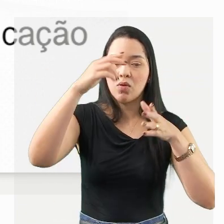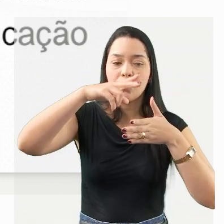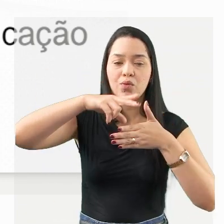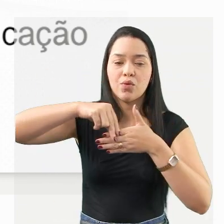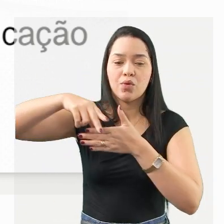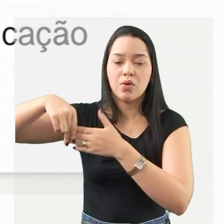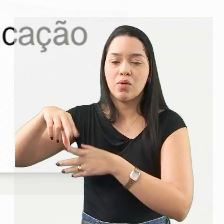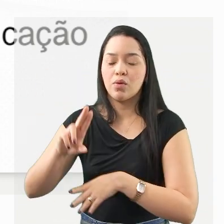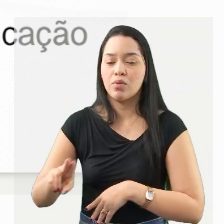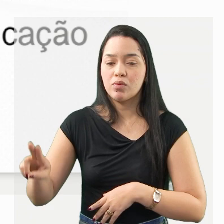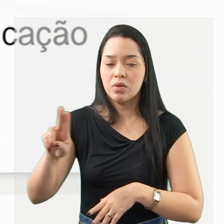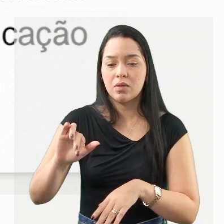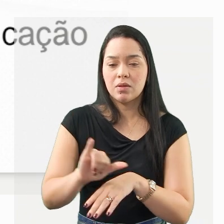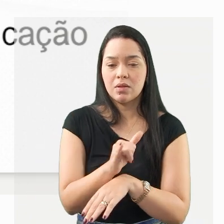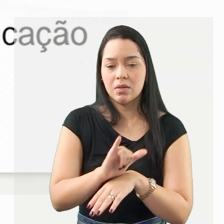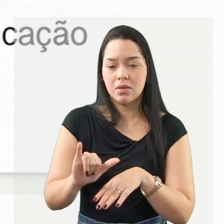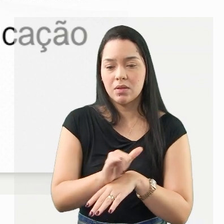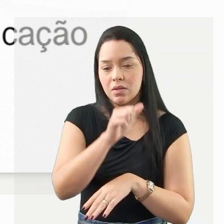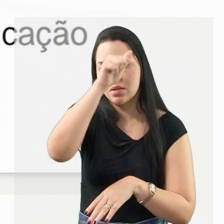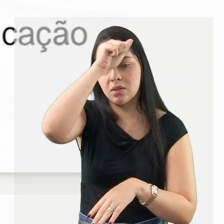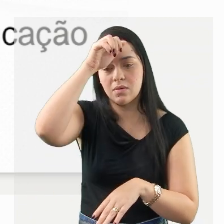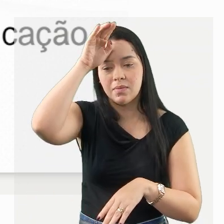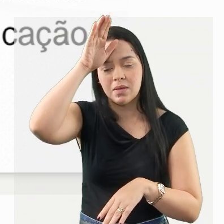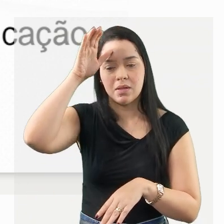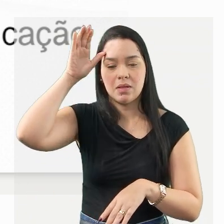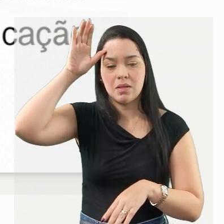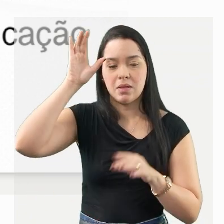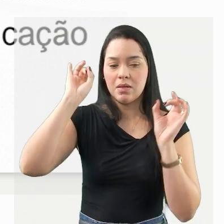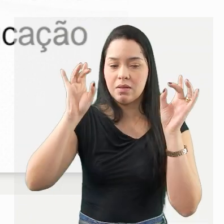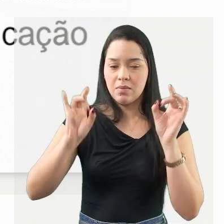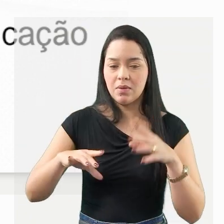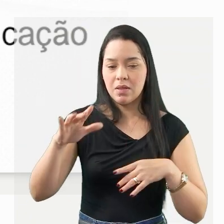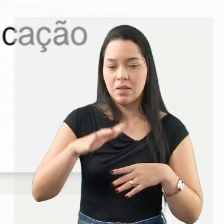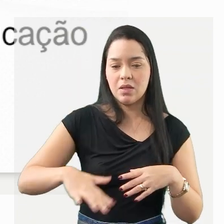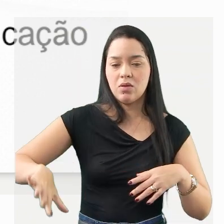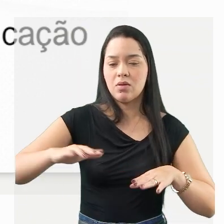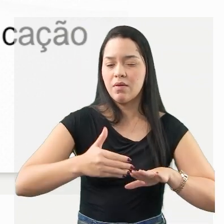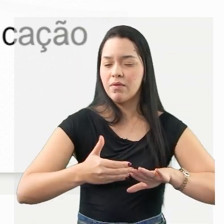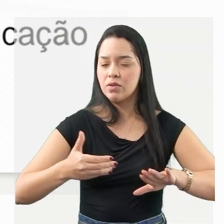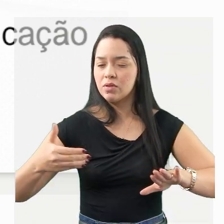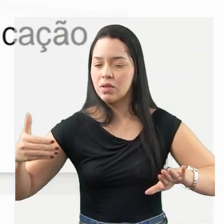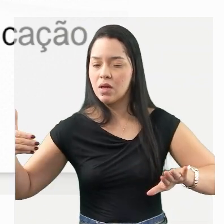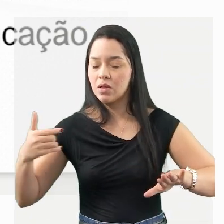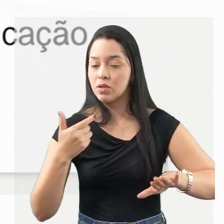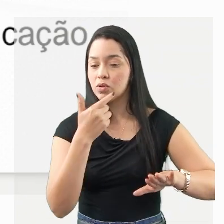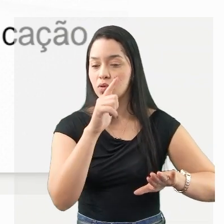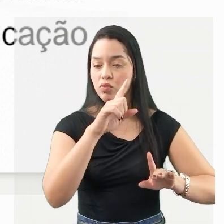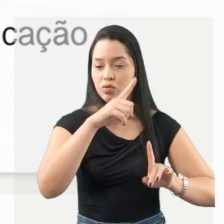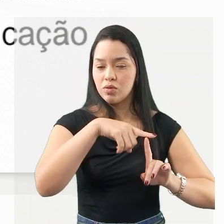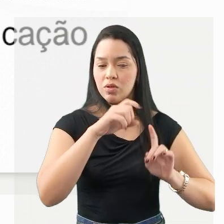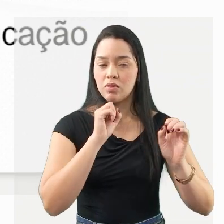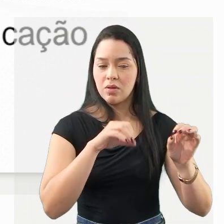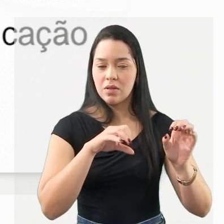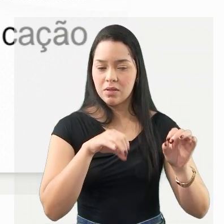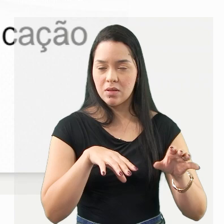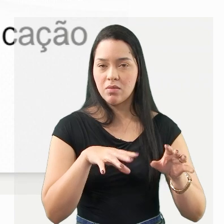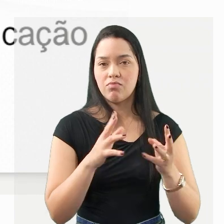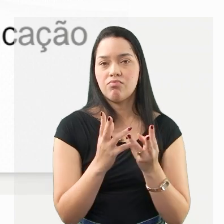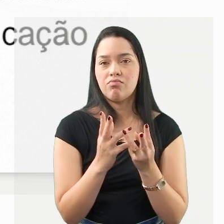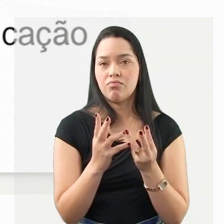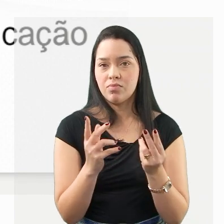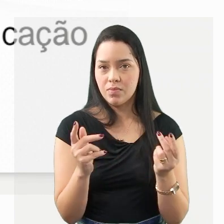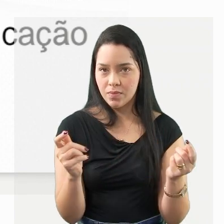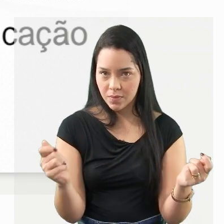relevantes, os cordéis foram utilizados como ferramentas de alfabetização, especialmente nas regiões mais afastadas,